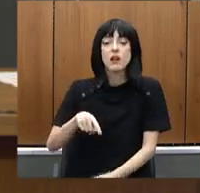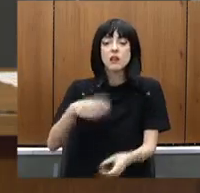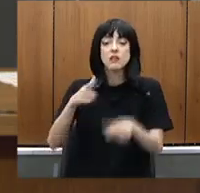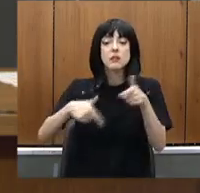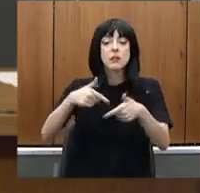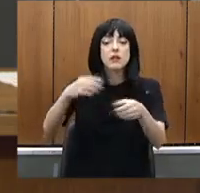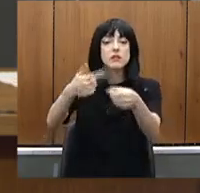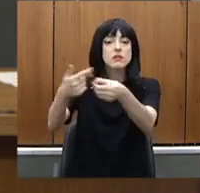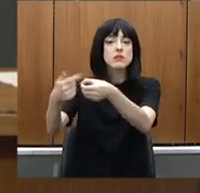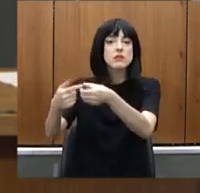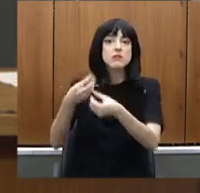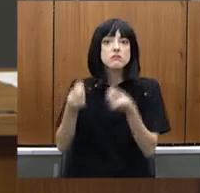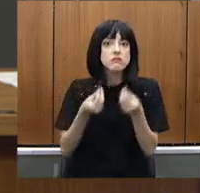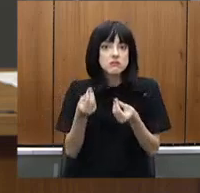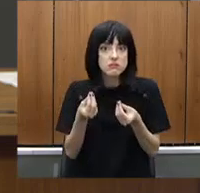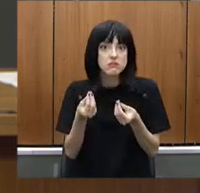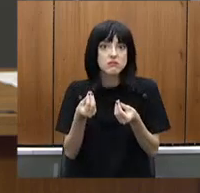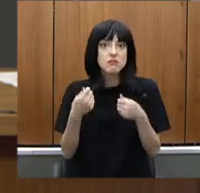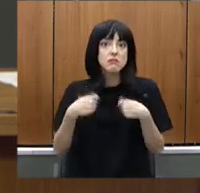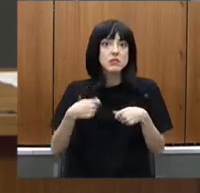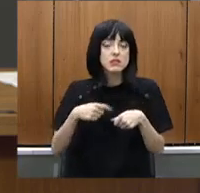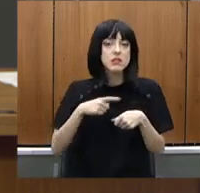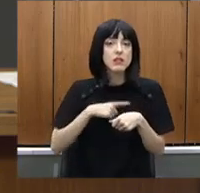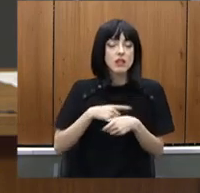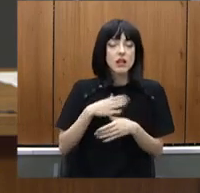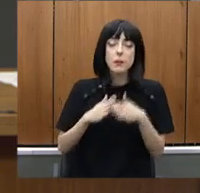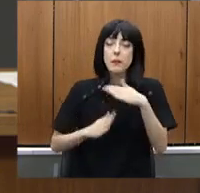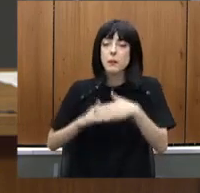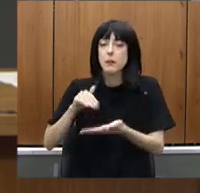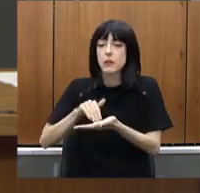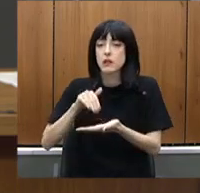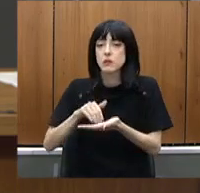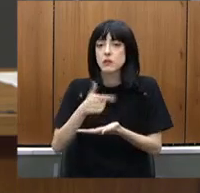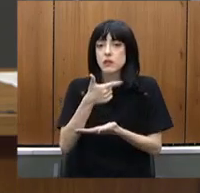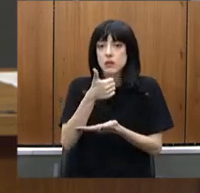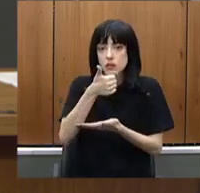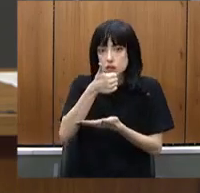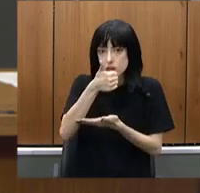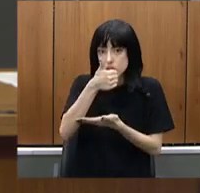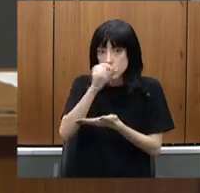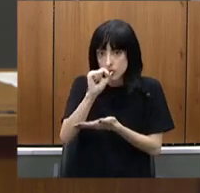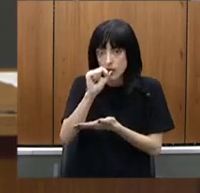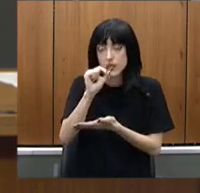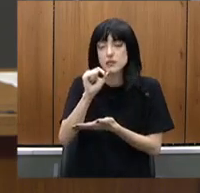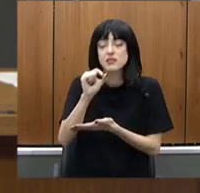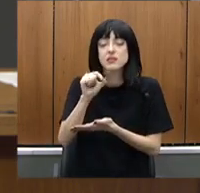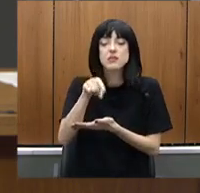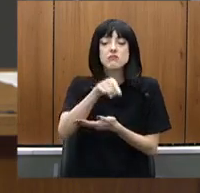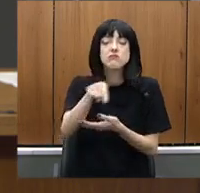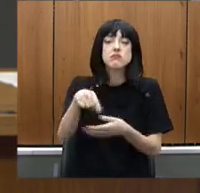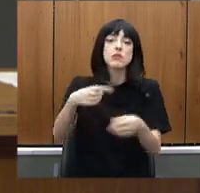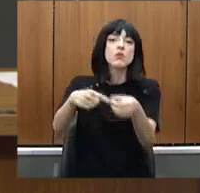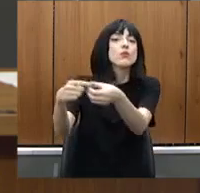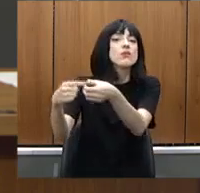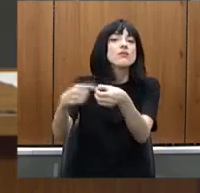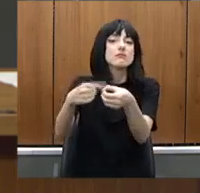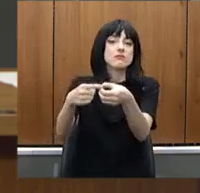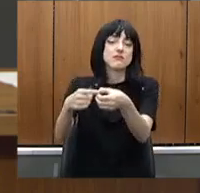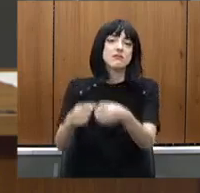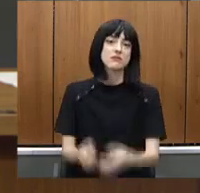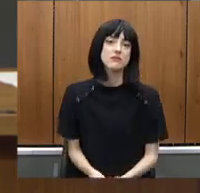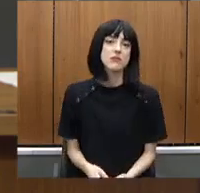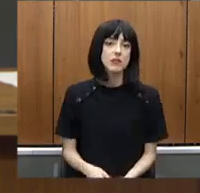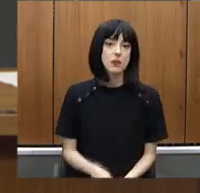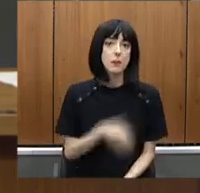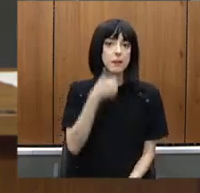trazer todo mundo para Belo Horizonte eu preciso fixar no mínimo 10 nos interiores um cinturão de segurança conforme de destacamento a meta o ideal é esse